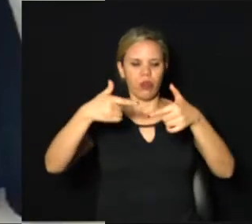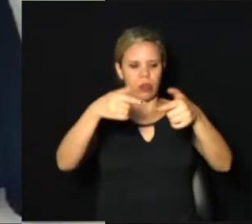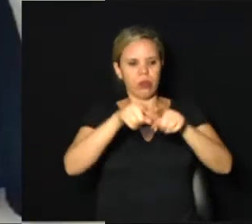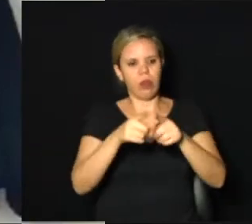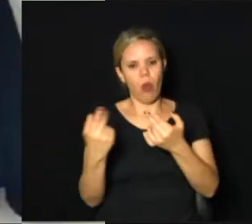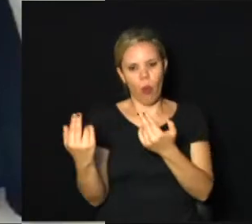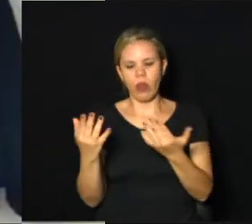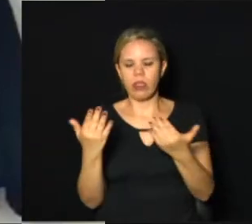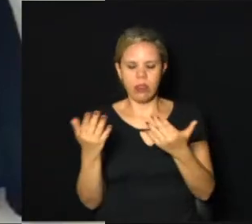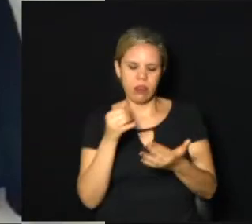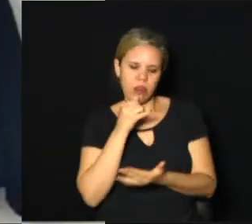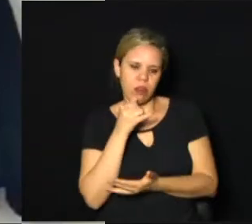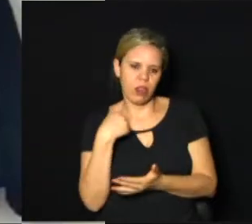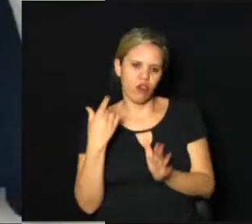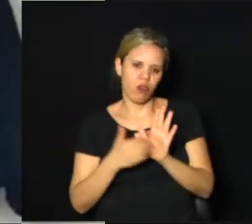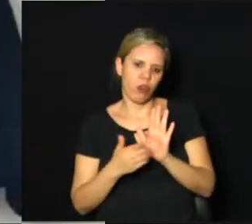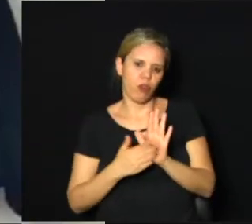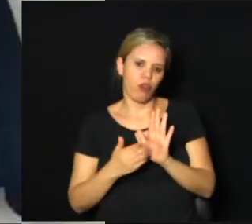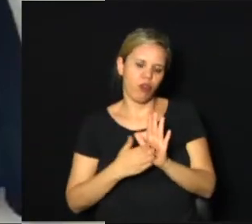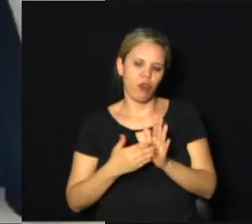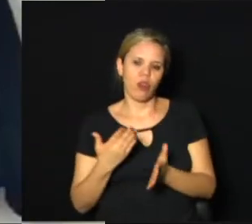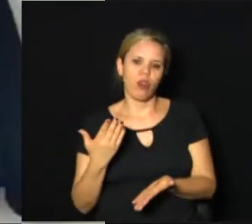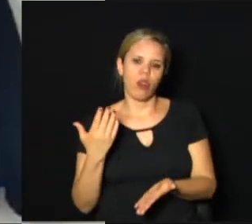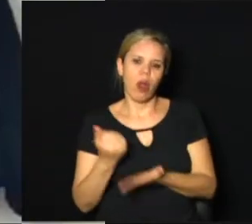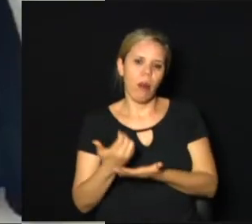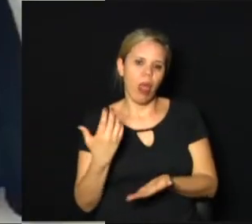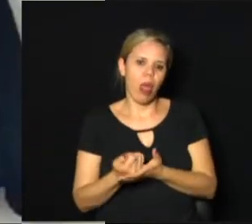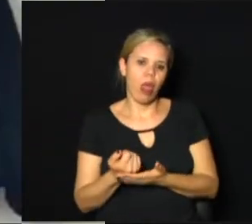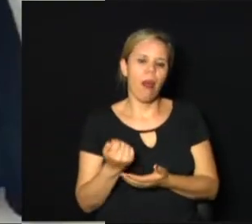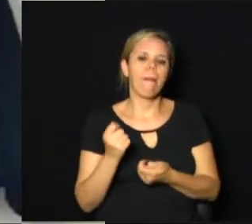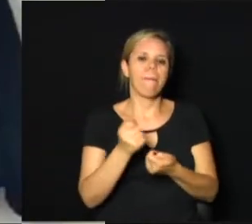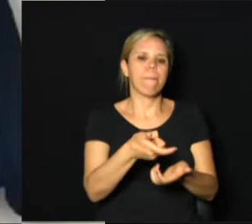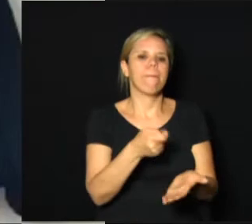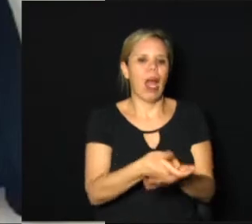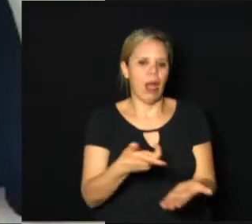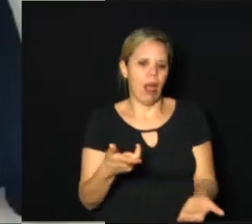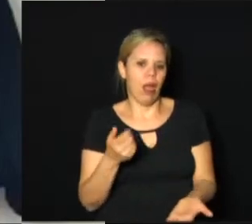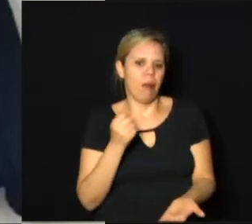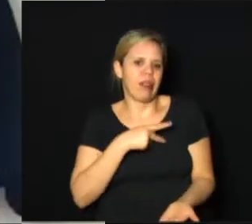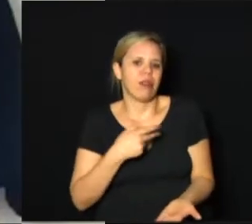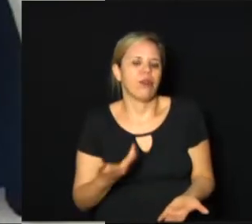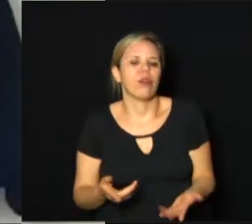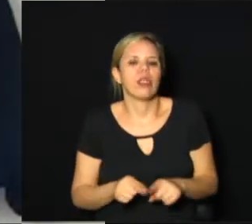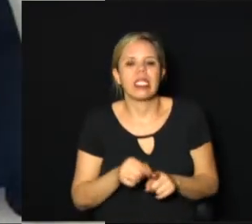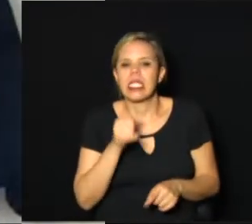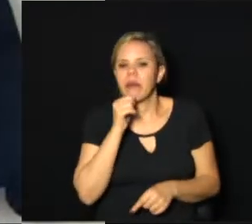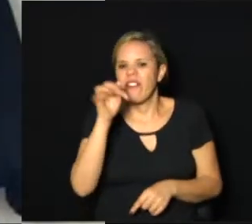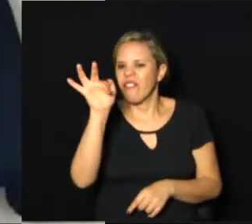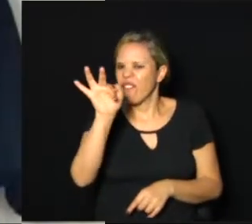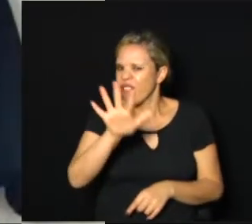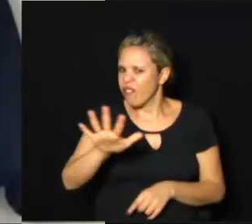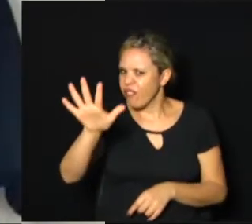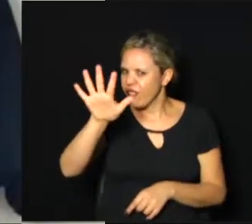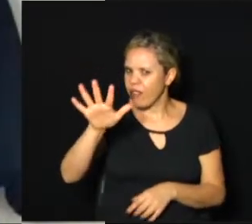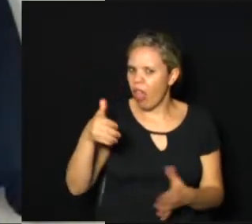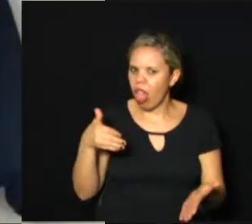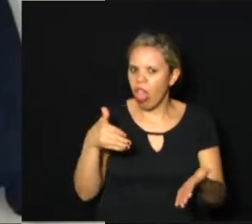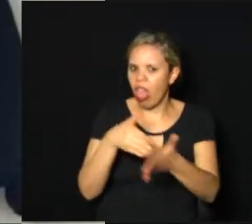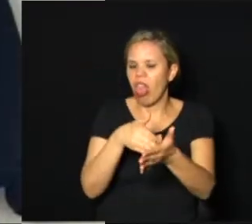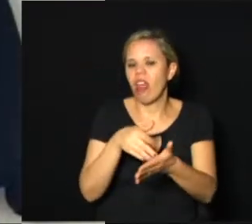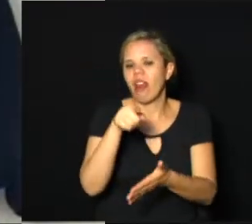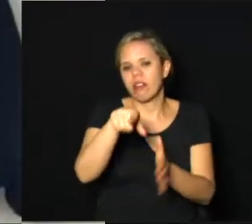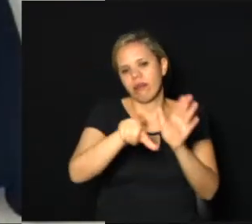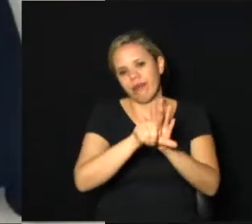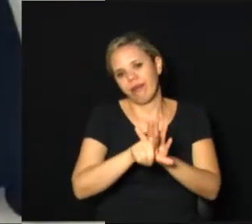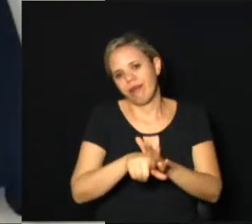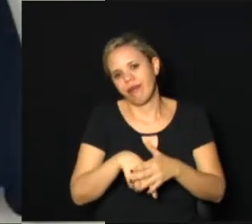nesse sentido, a gente tinha proposto a questão da pensão. Né? Infelizmente, por exemplo, no âmbito federal, o governo federal vetou essa